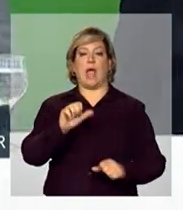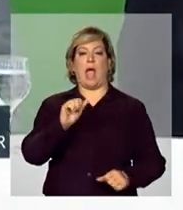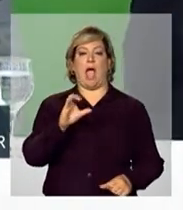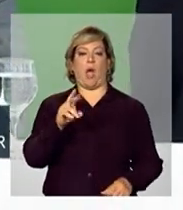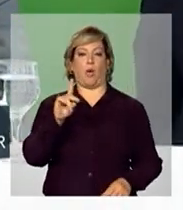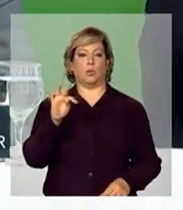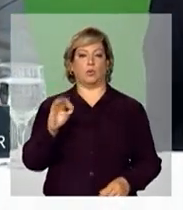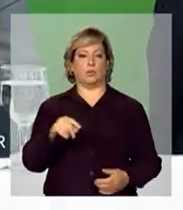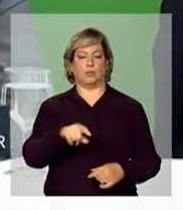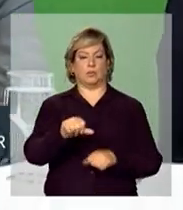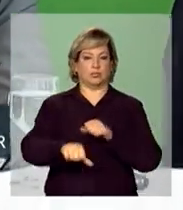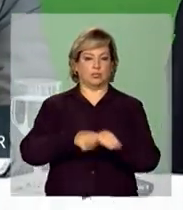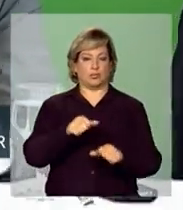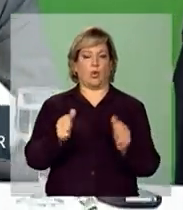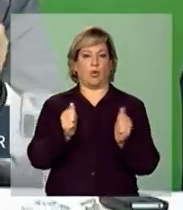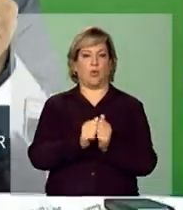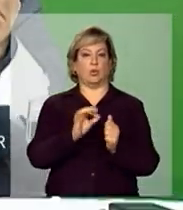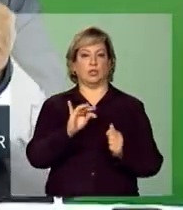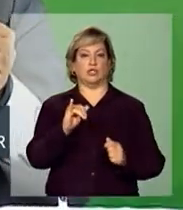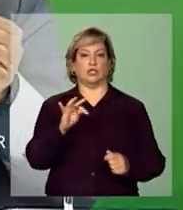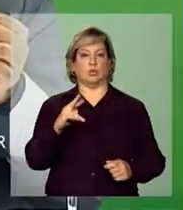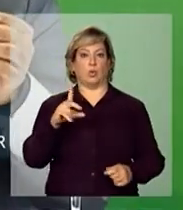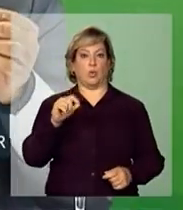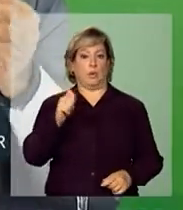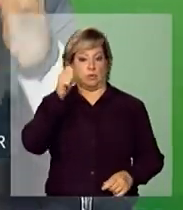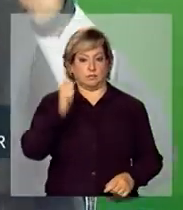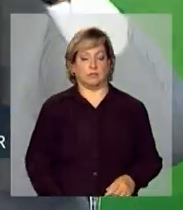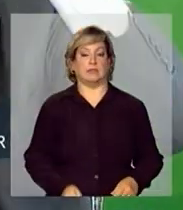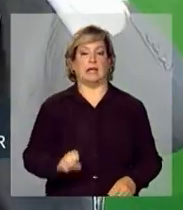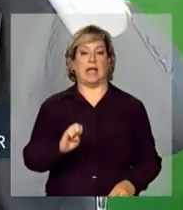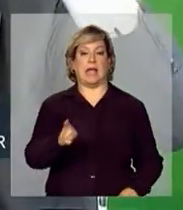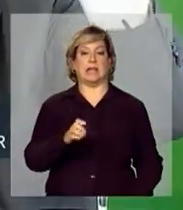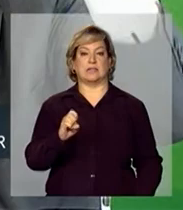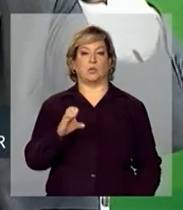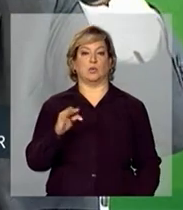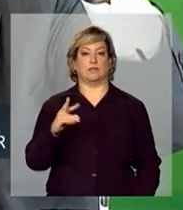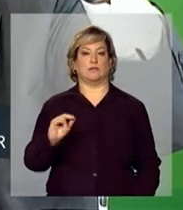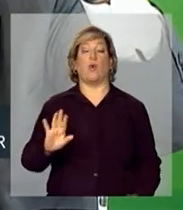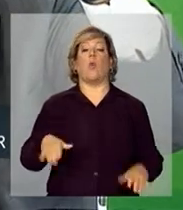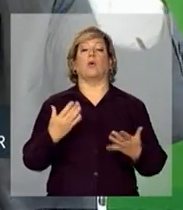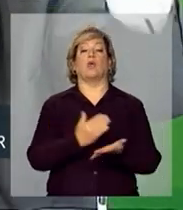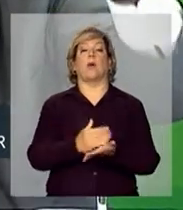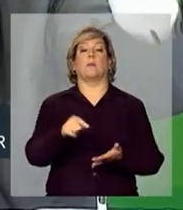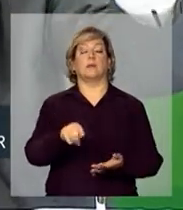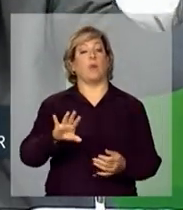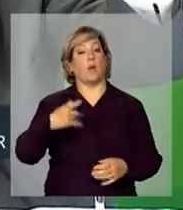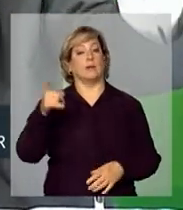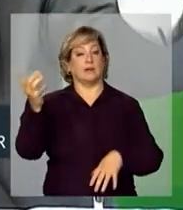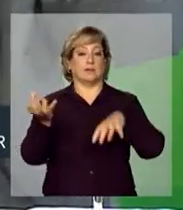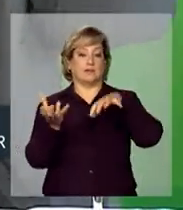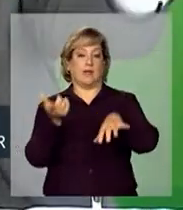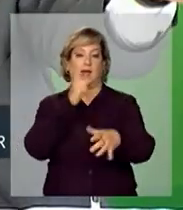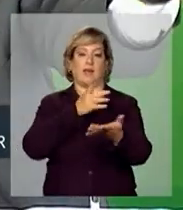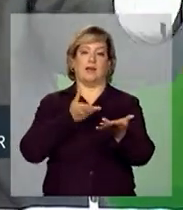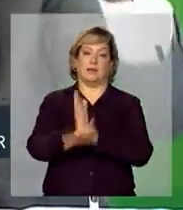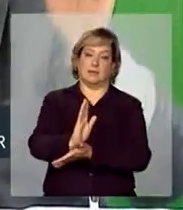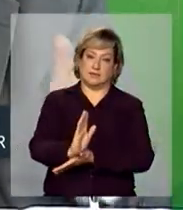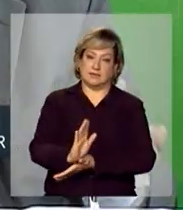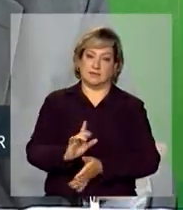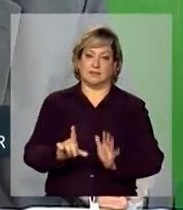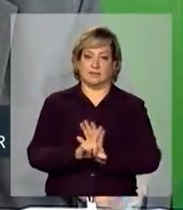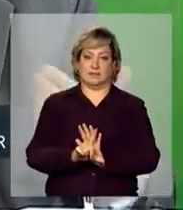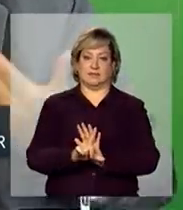em títulos executivos né é um projeto de lei quando é que vai começar esse disco quando o Congresso Nacional aprovar e foi sancionado